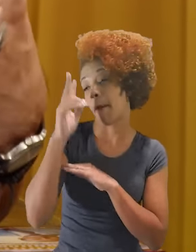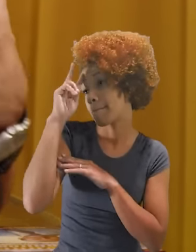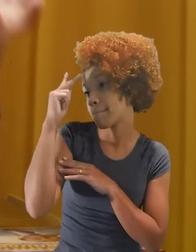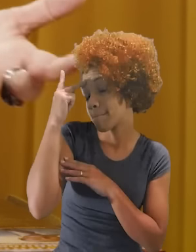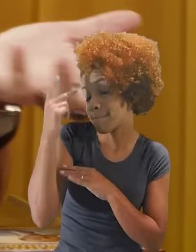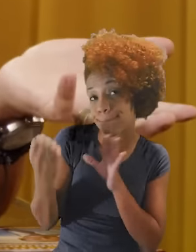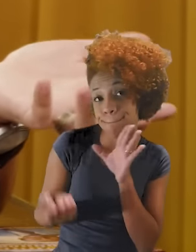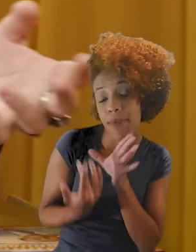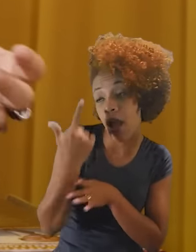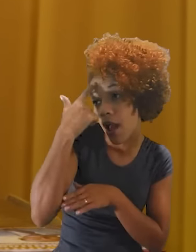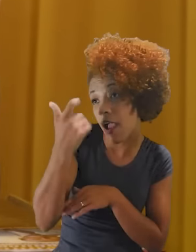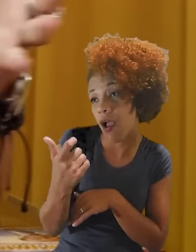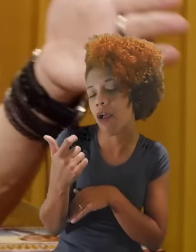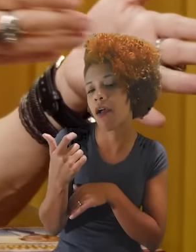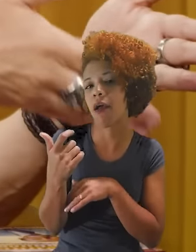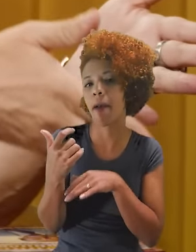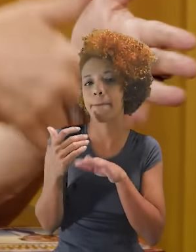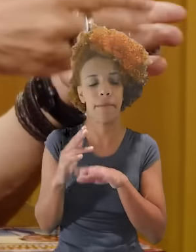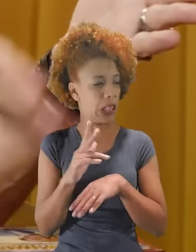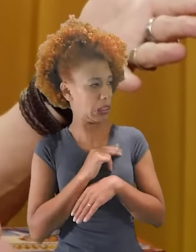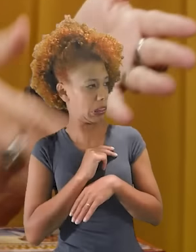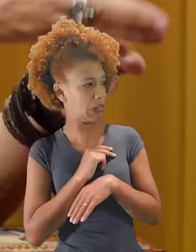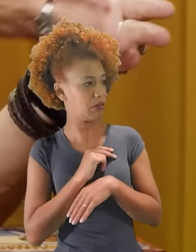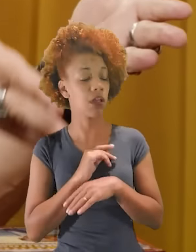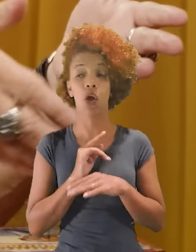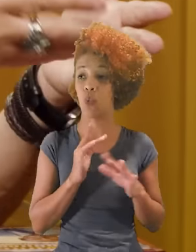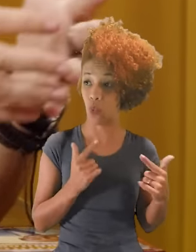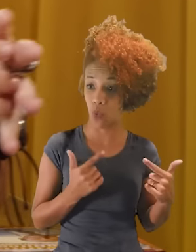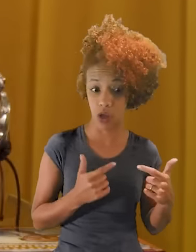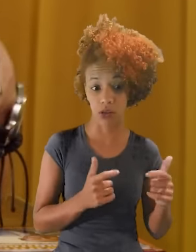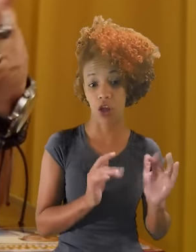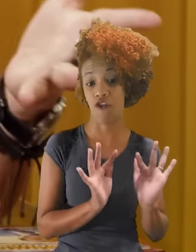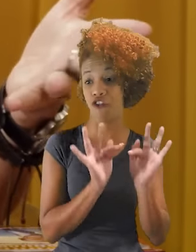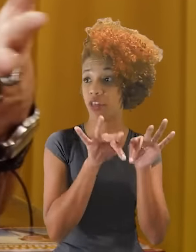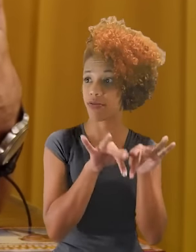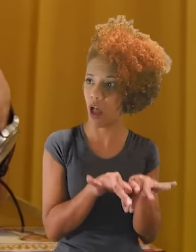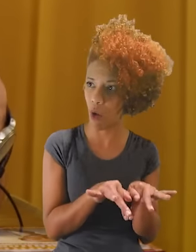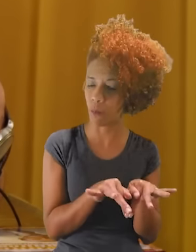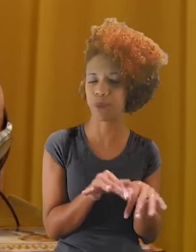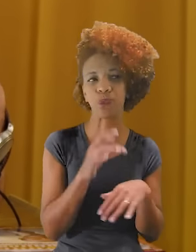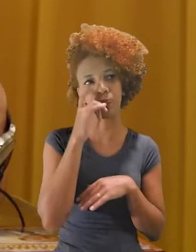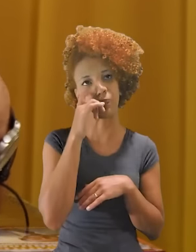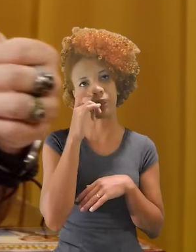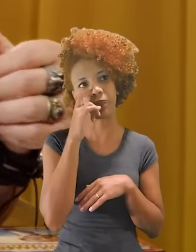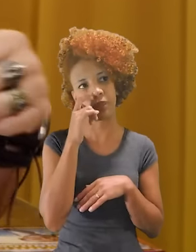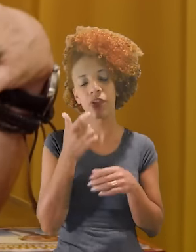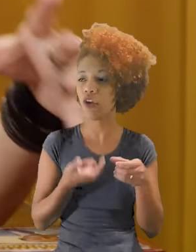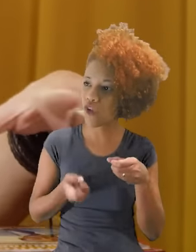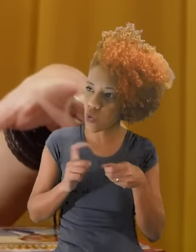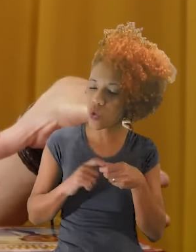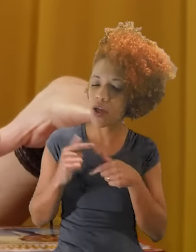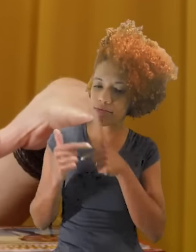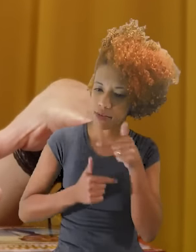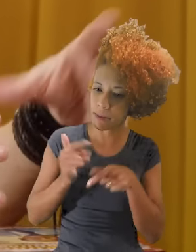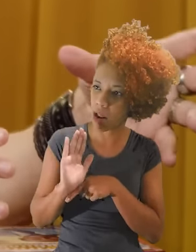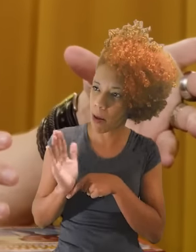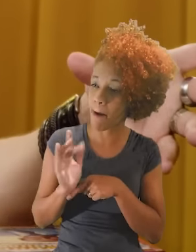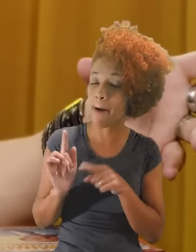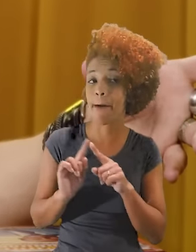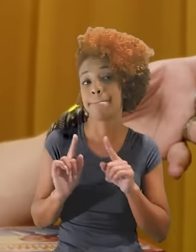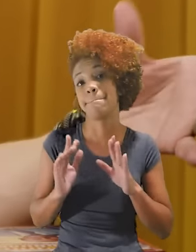inovador nesse esquema. E quando passou a guerra, né, que a gente tá falando aqui do final da guerra, cara, ele voltou a trabalhar com